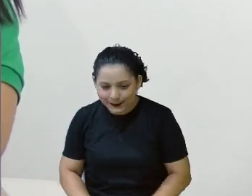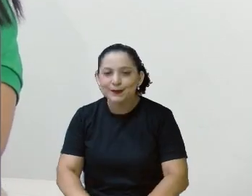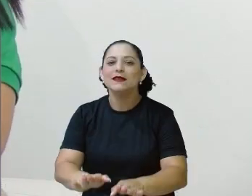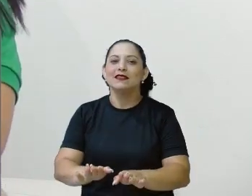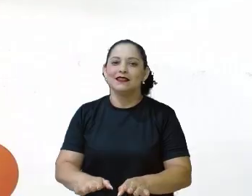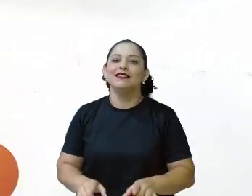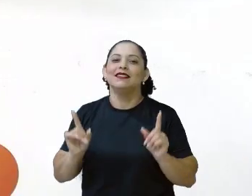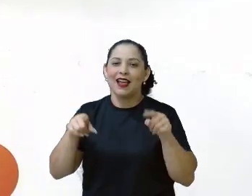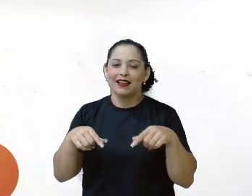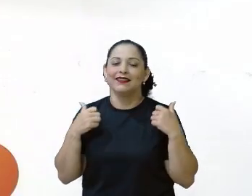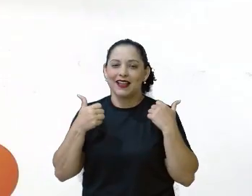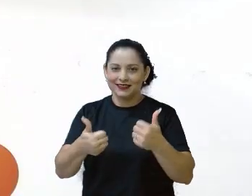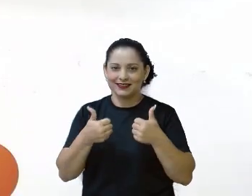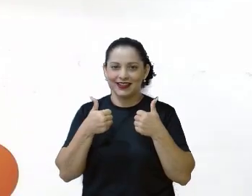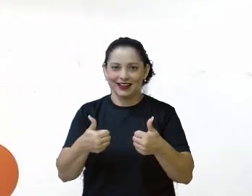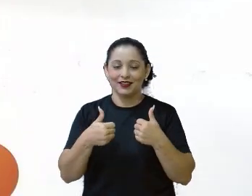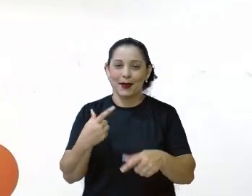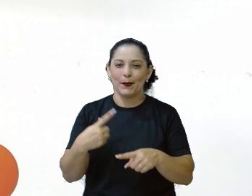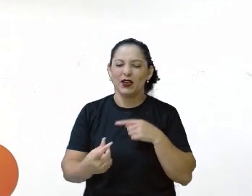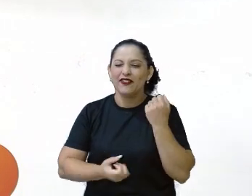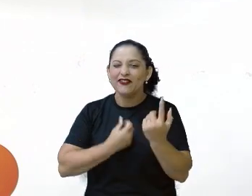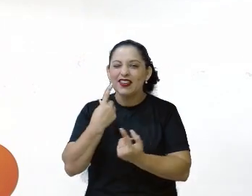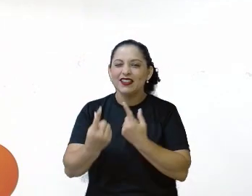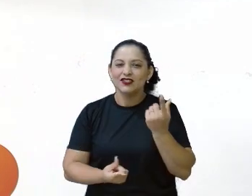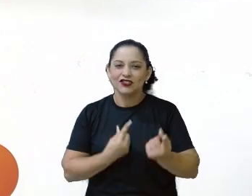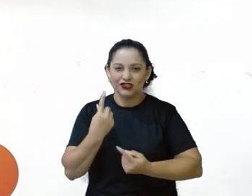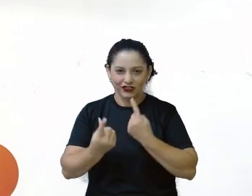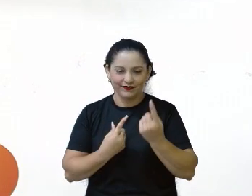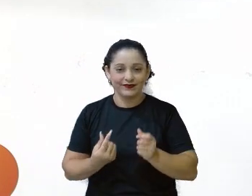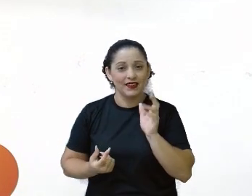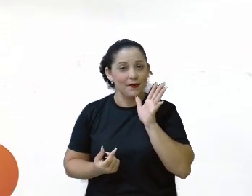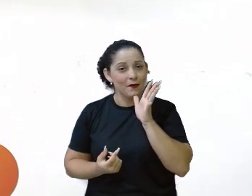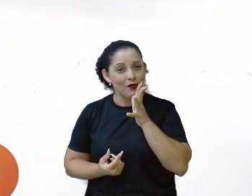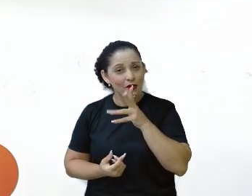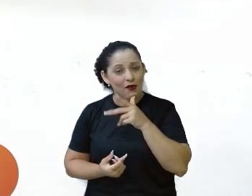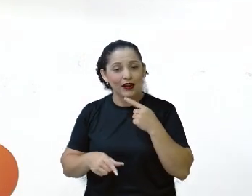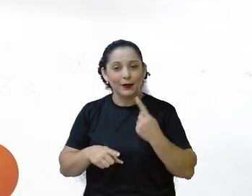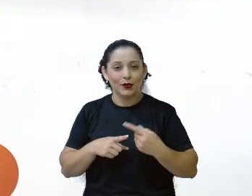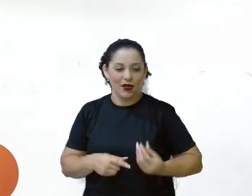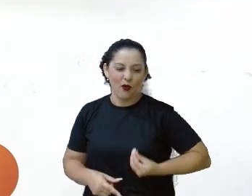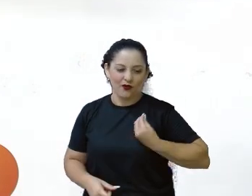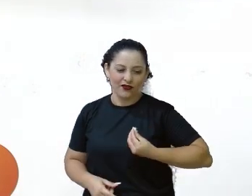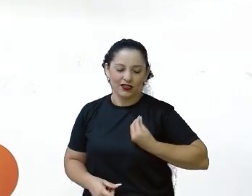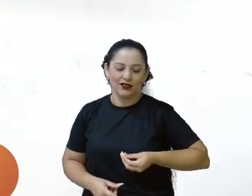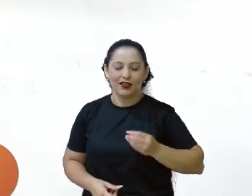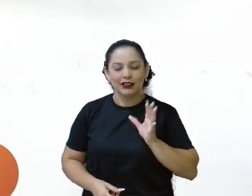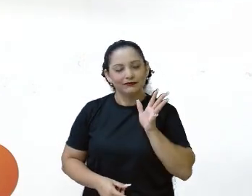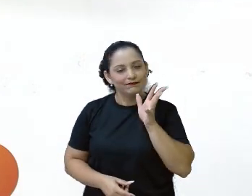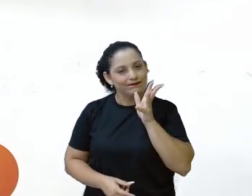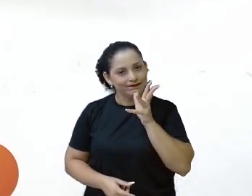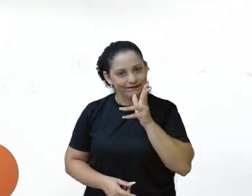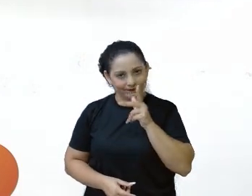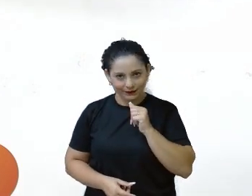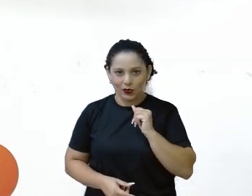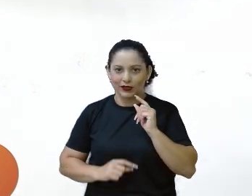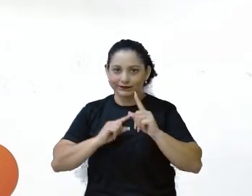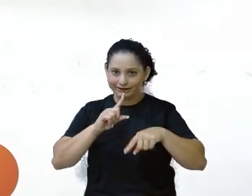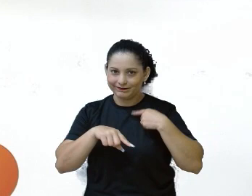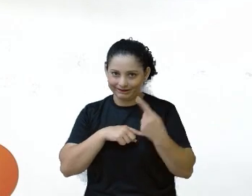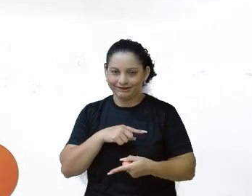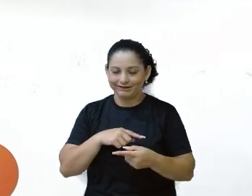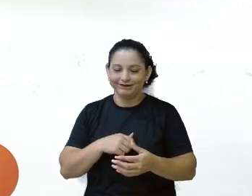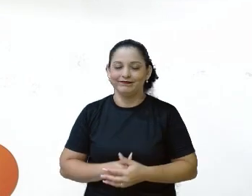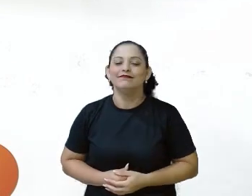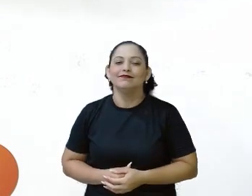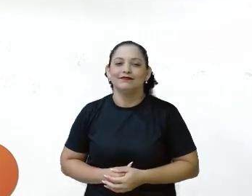Laura. Olha aí, é porque chega um pouquinho depois, pessoal. Como é ao vivo, aí pode ser que a sua resposta chegue após eu ter